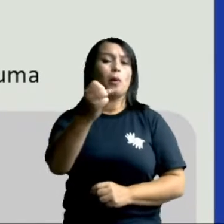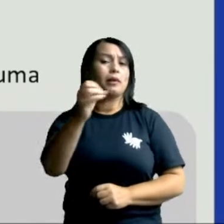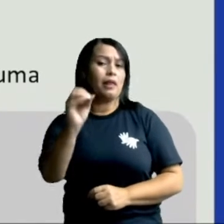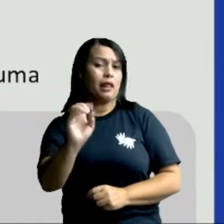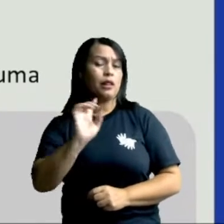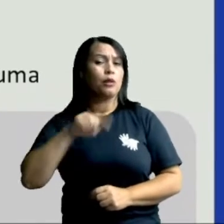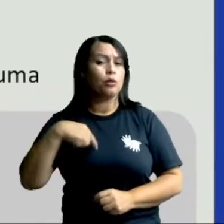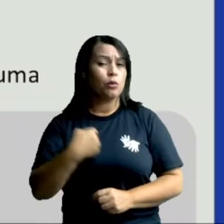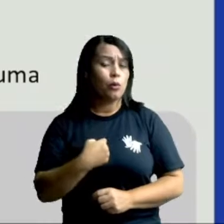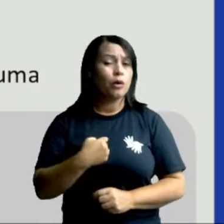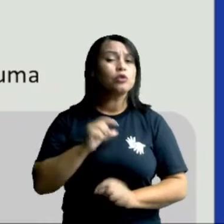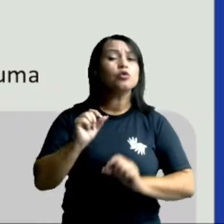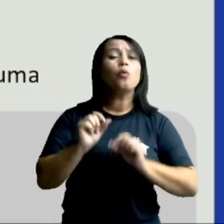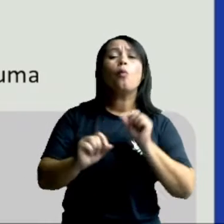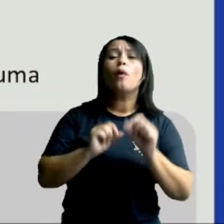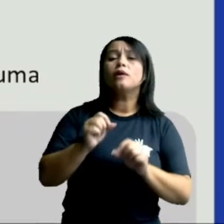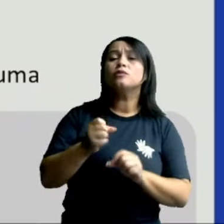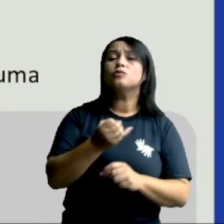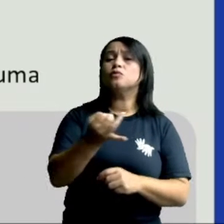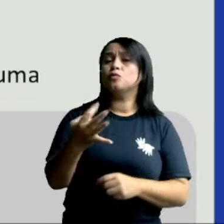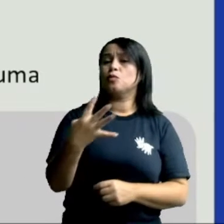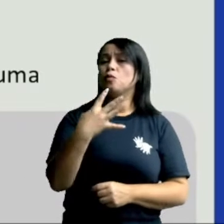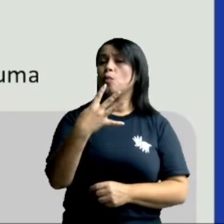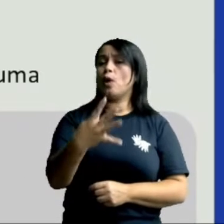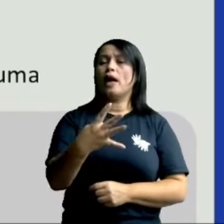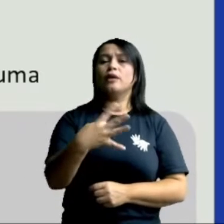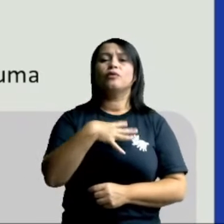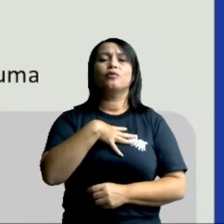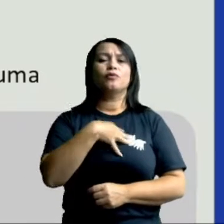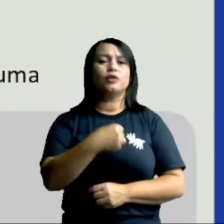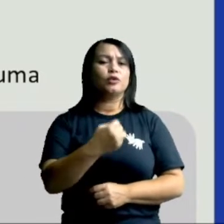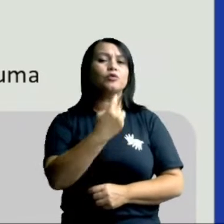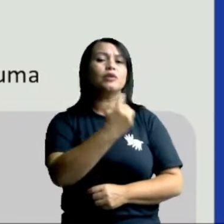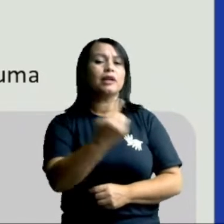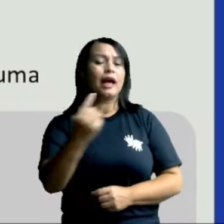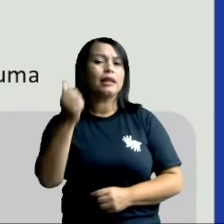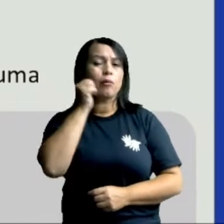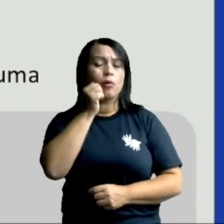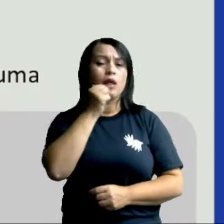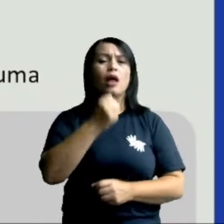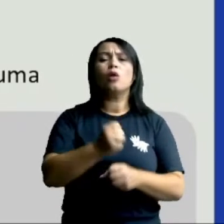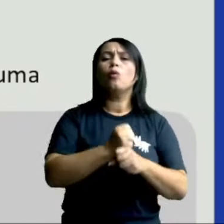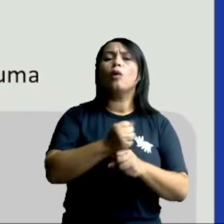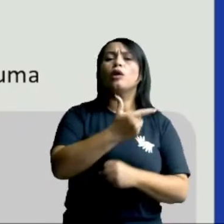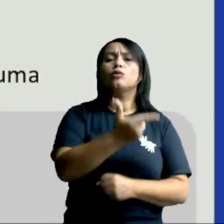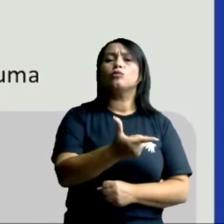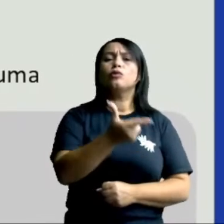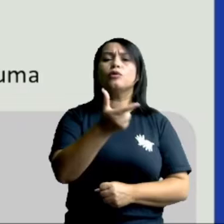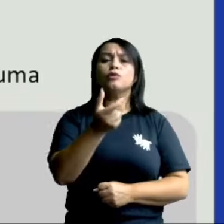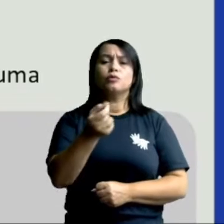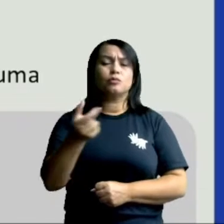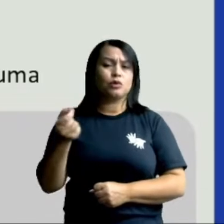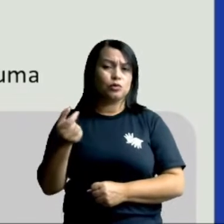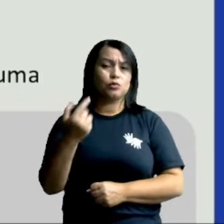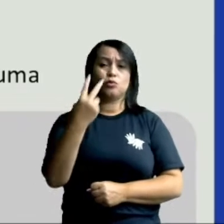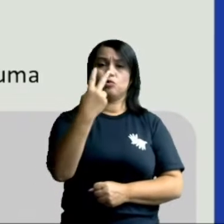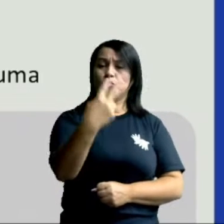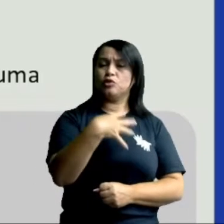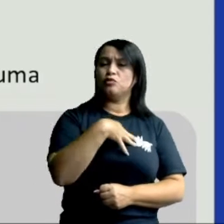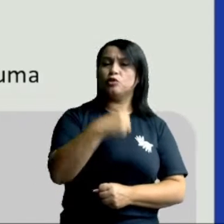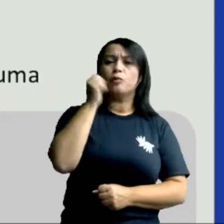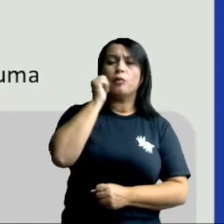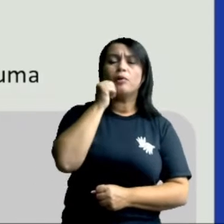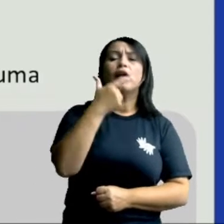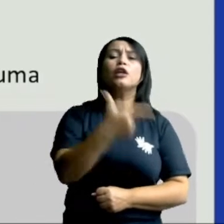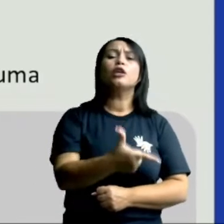1980, a gente passou a ter 4 filhos por mulher. Em 2000, eram 2 filhos por mulher. E